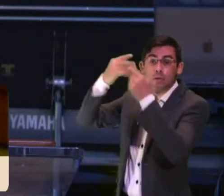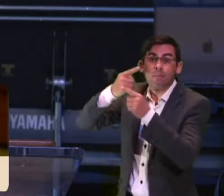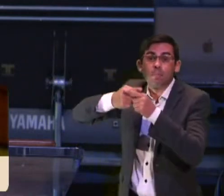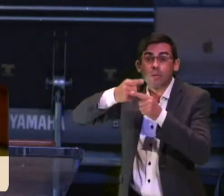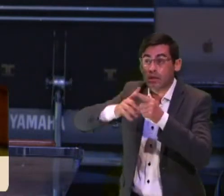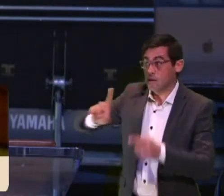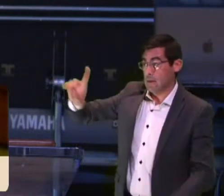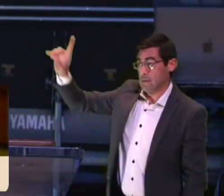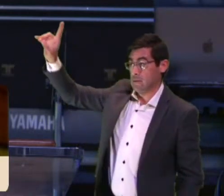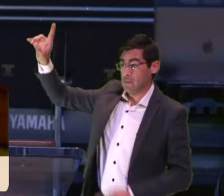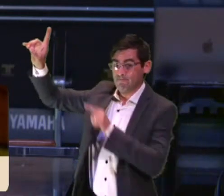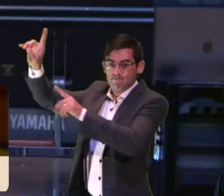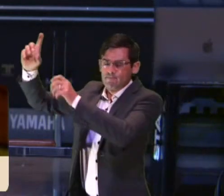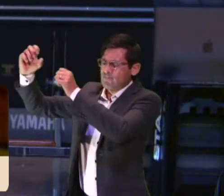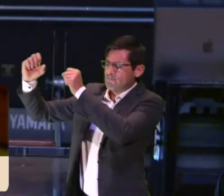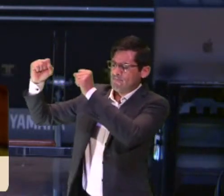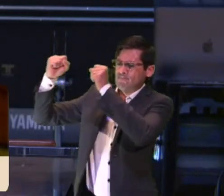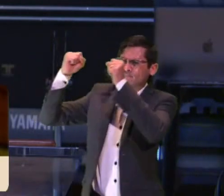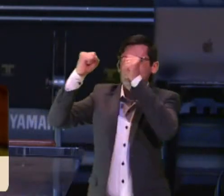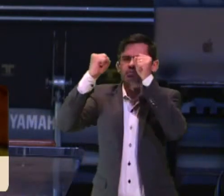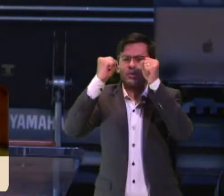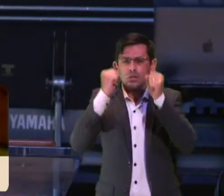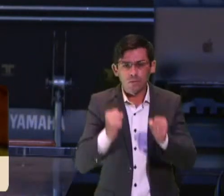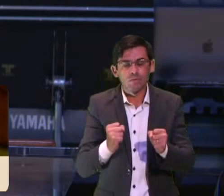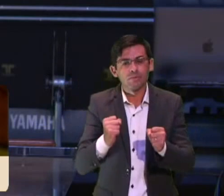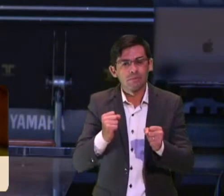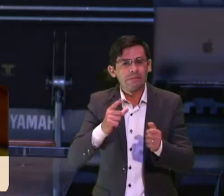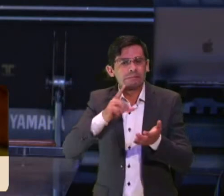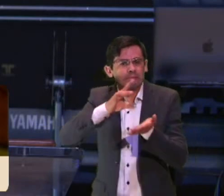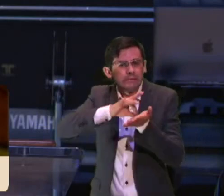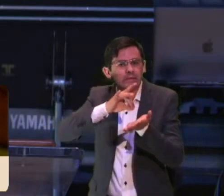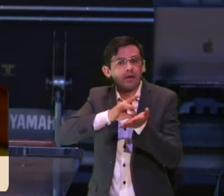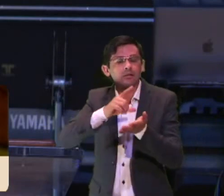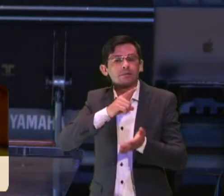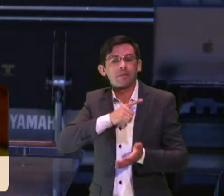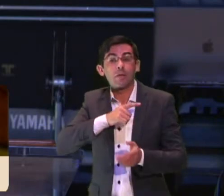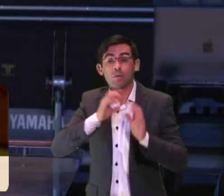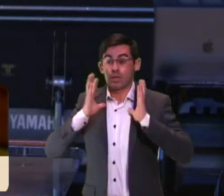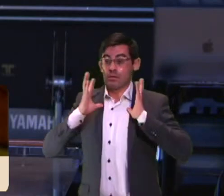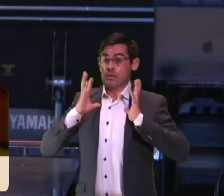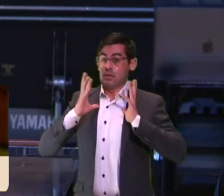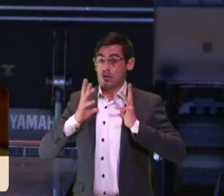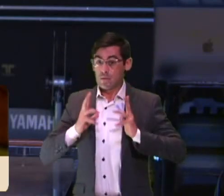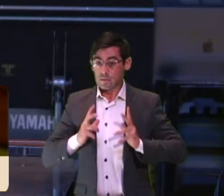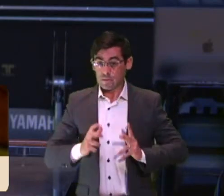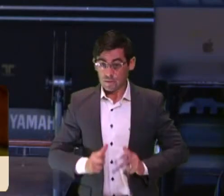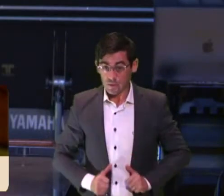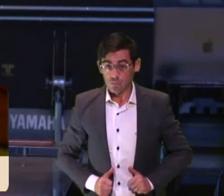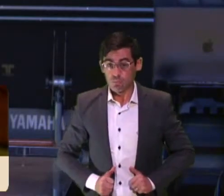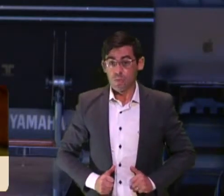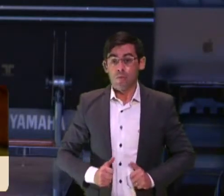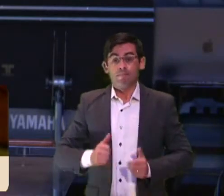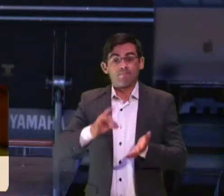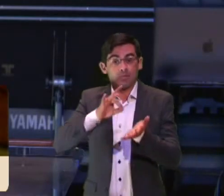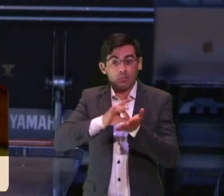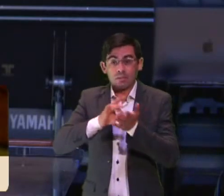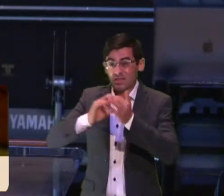Deus Todo-Poderoso. Existe uma relação entre santidade,